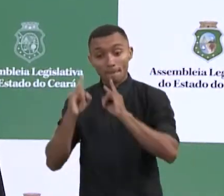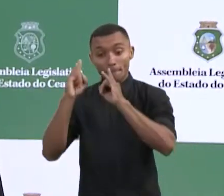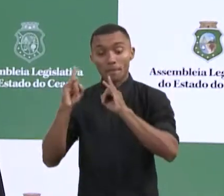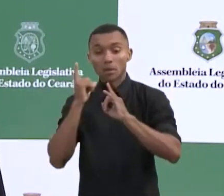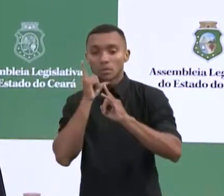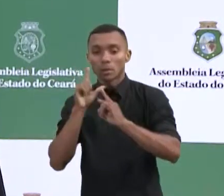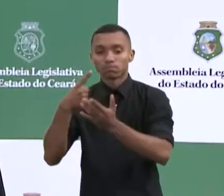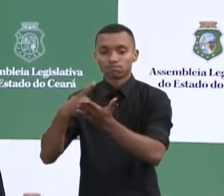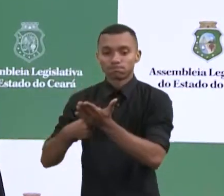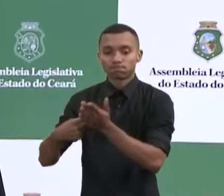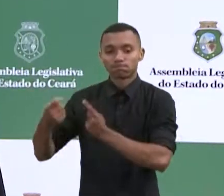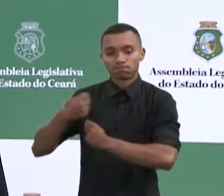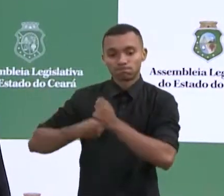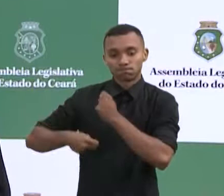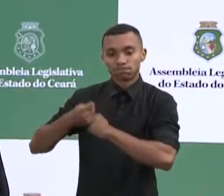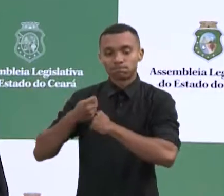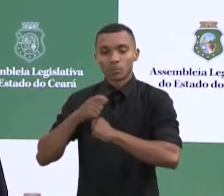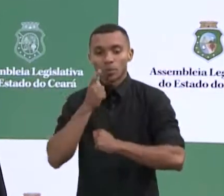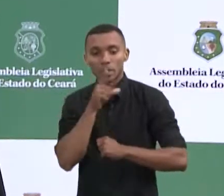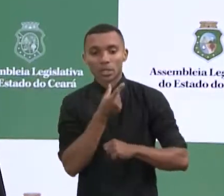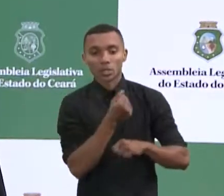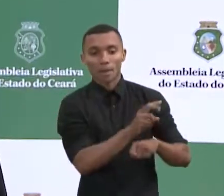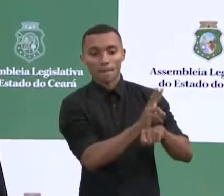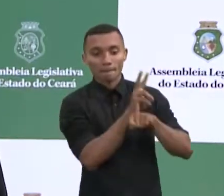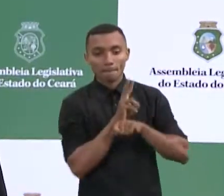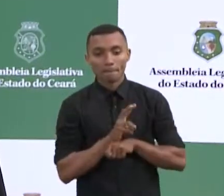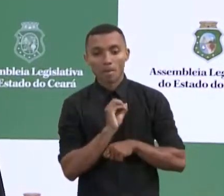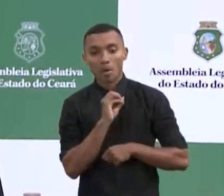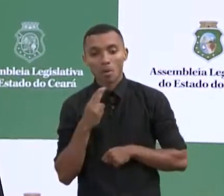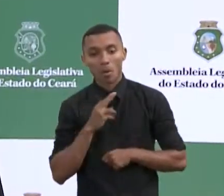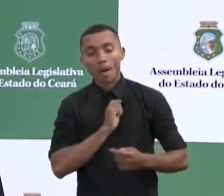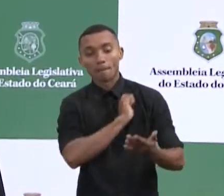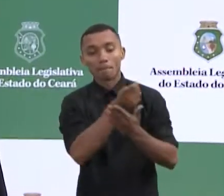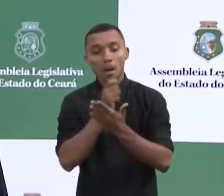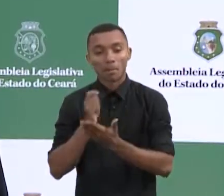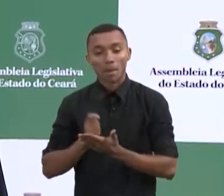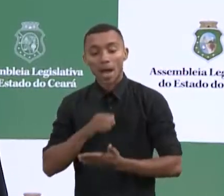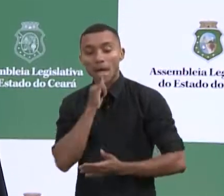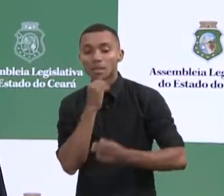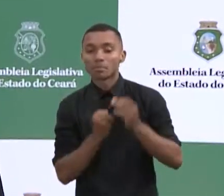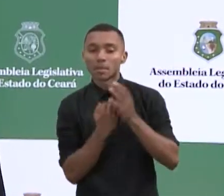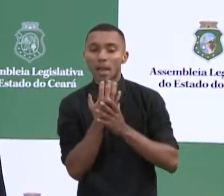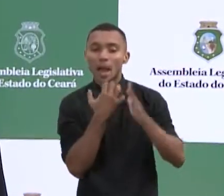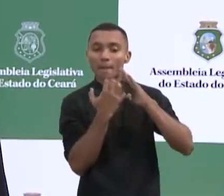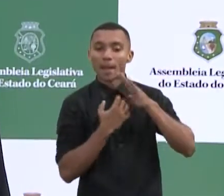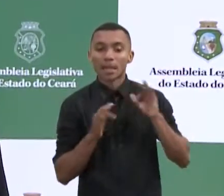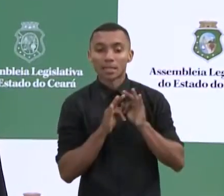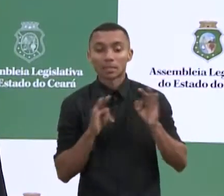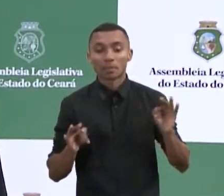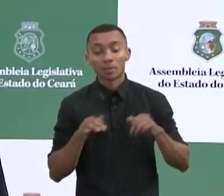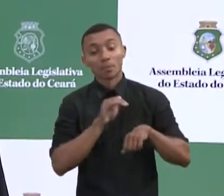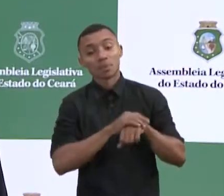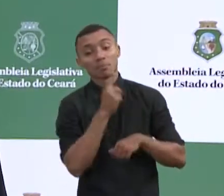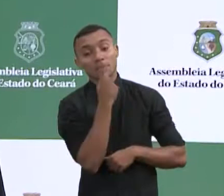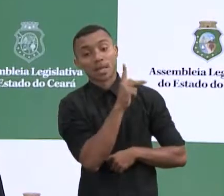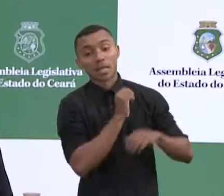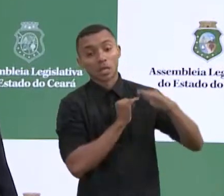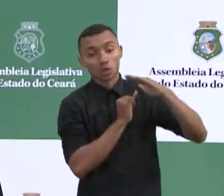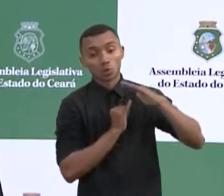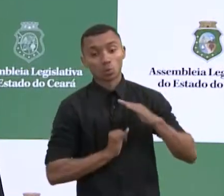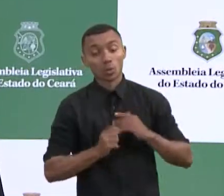qualquer empréstimo para capital de giro, para poder botar um micro e pequeno negócio. E aí cabe à instituição